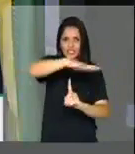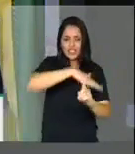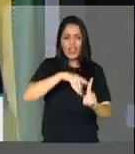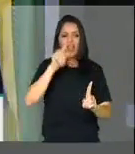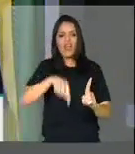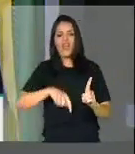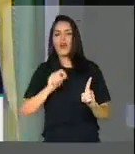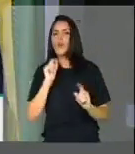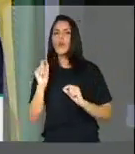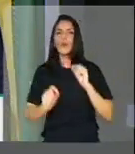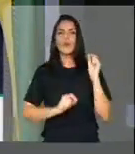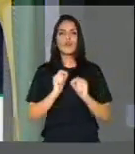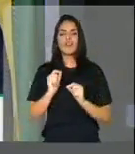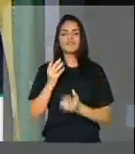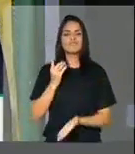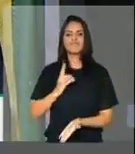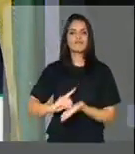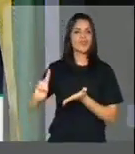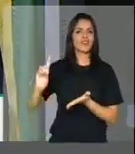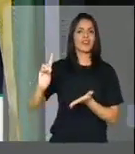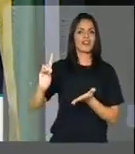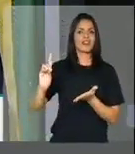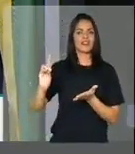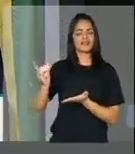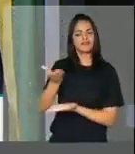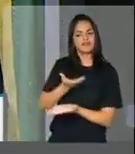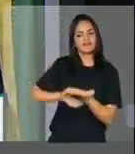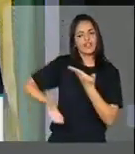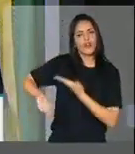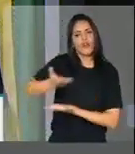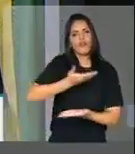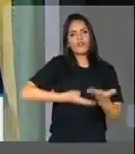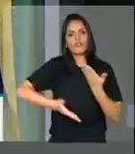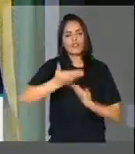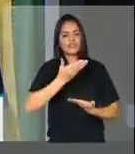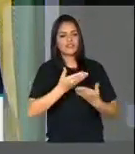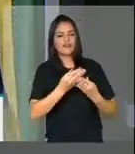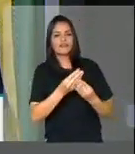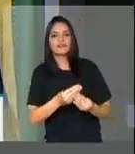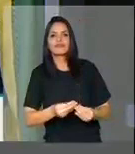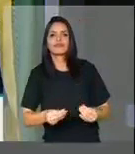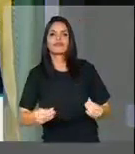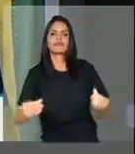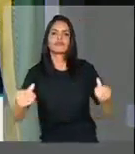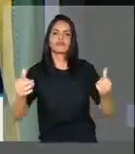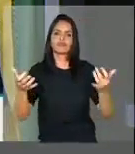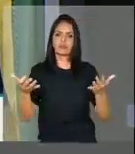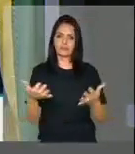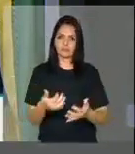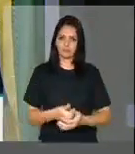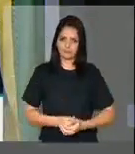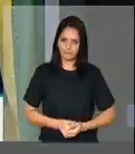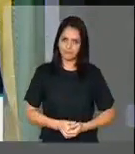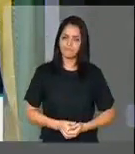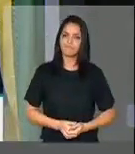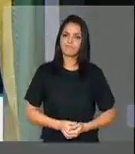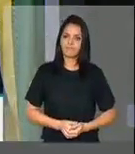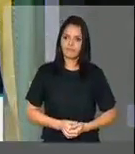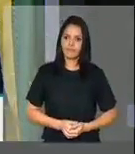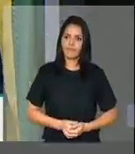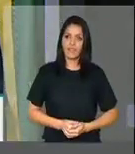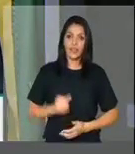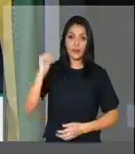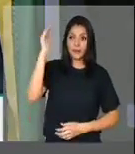capazes de ofender a convivência entre as pessoas. O Brasil, que deita as